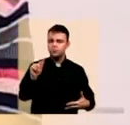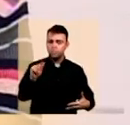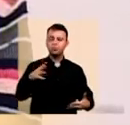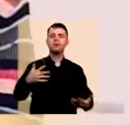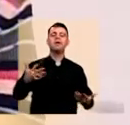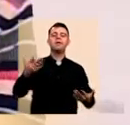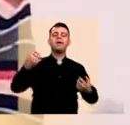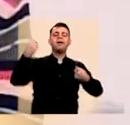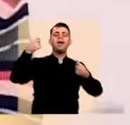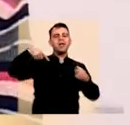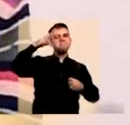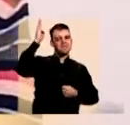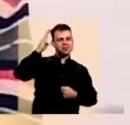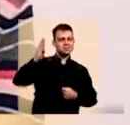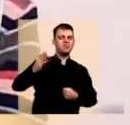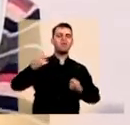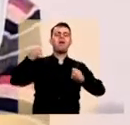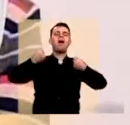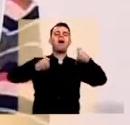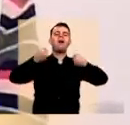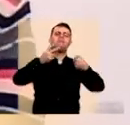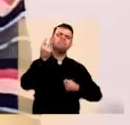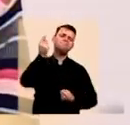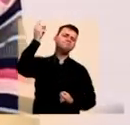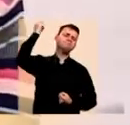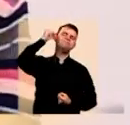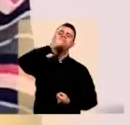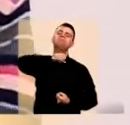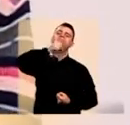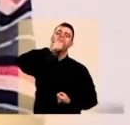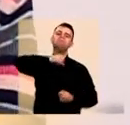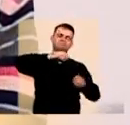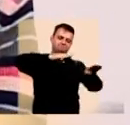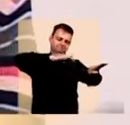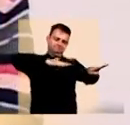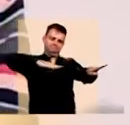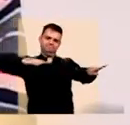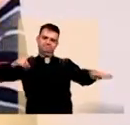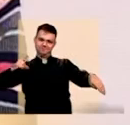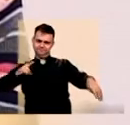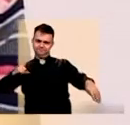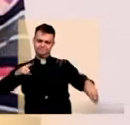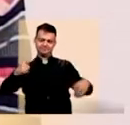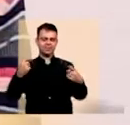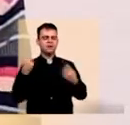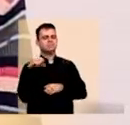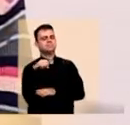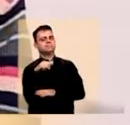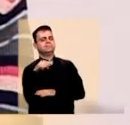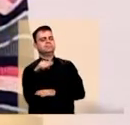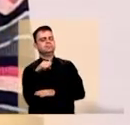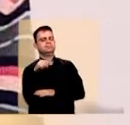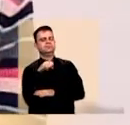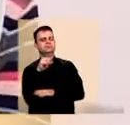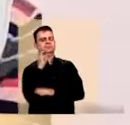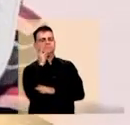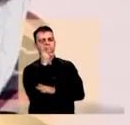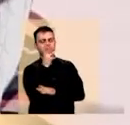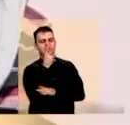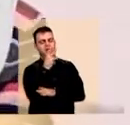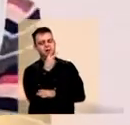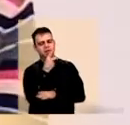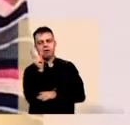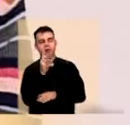os carros velhos que tem no Brasil, né? Que muitas vezes você não pode andar muito devagar, né? E